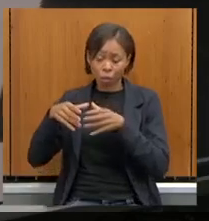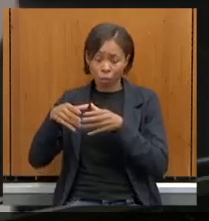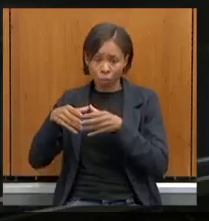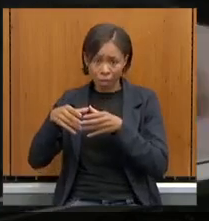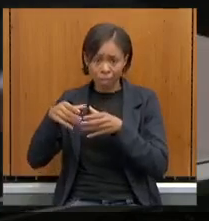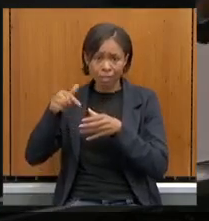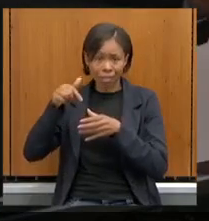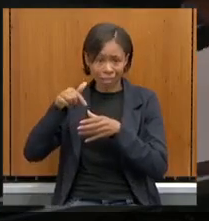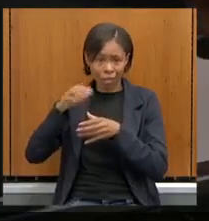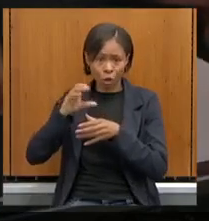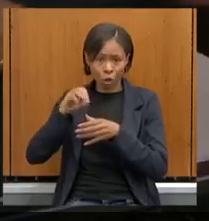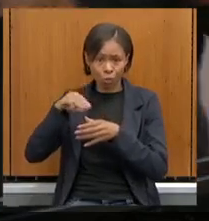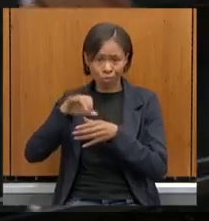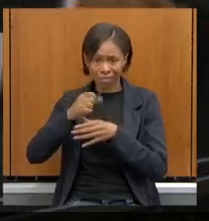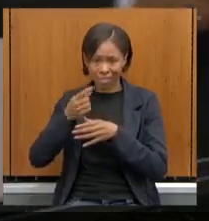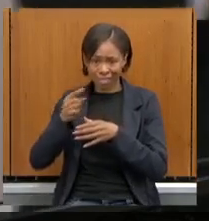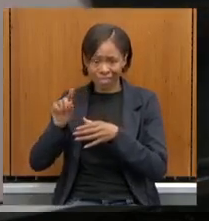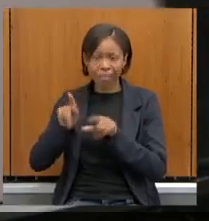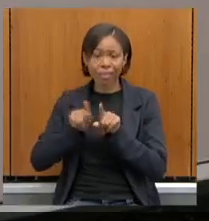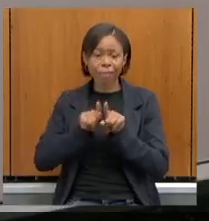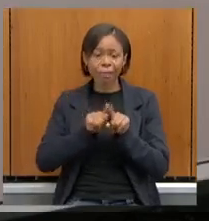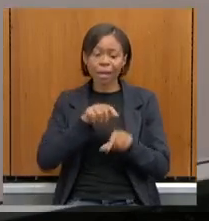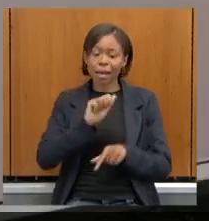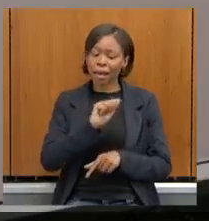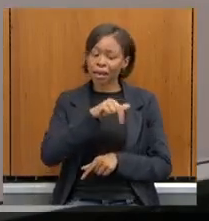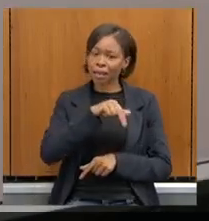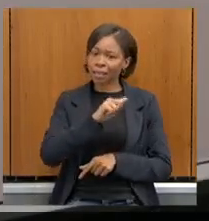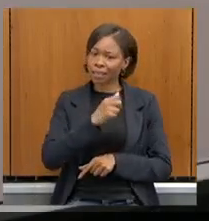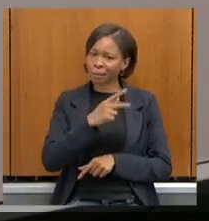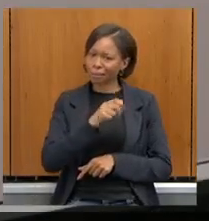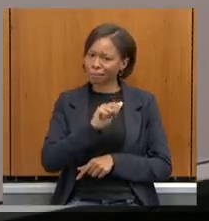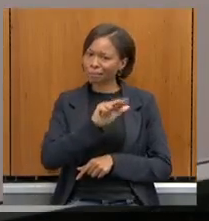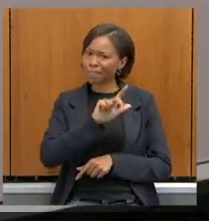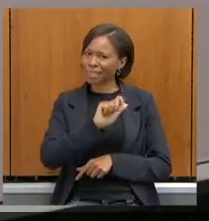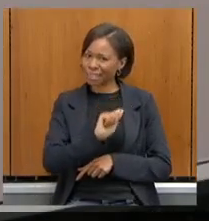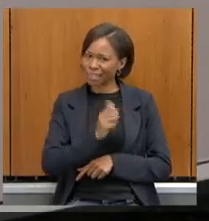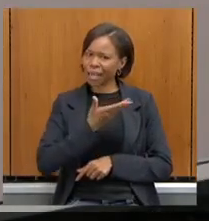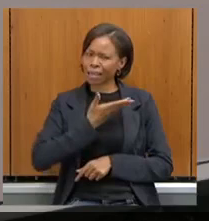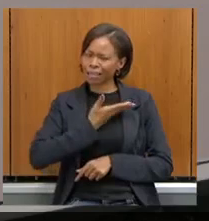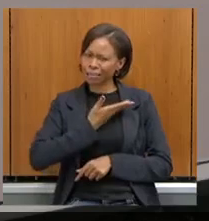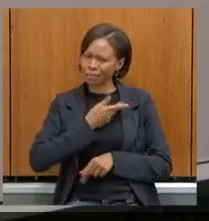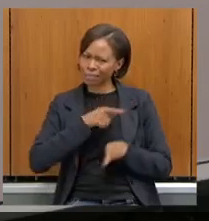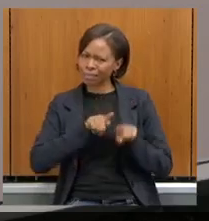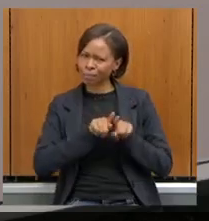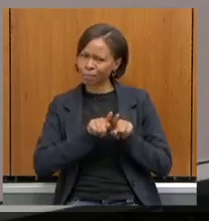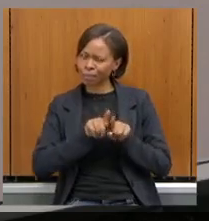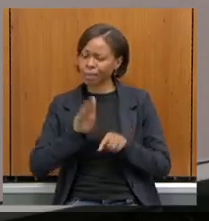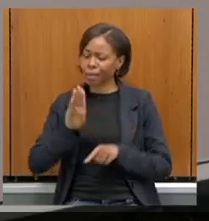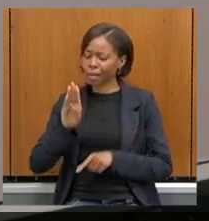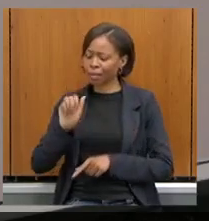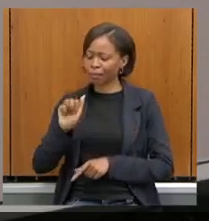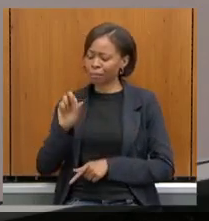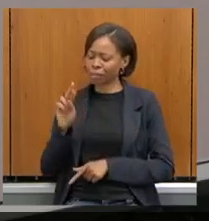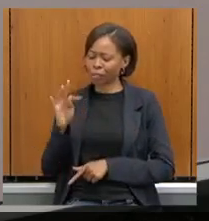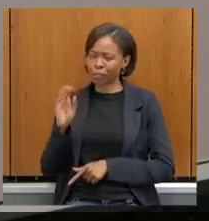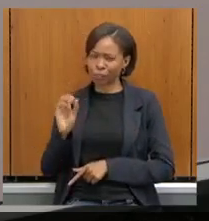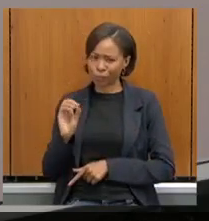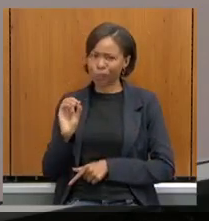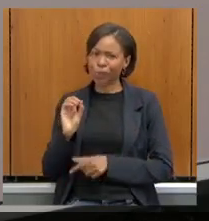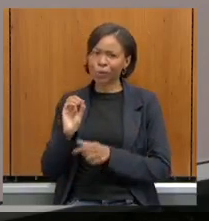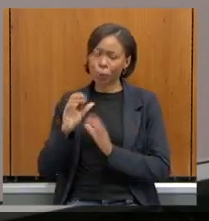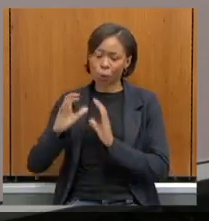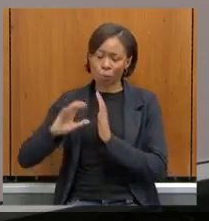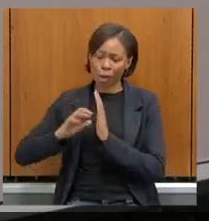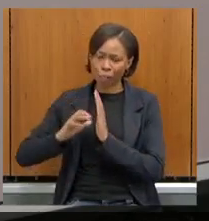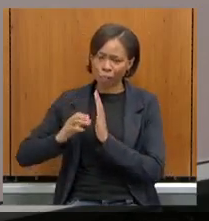Ana Paula Siqueira, querida amiga também, da Rede. O Bartô, do Partido Novo, nosso